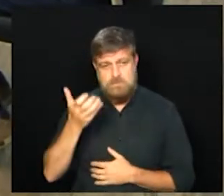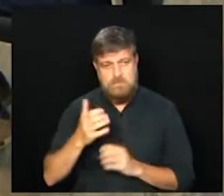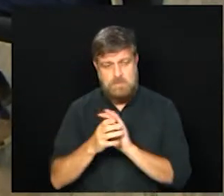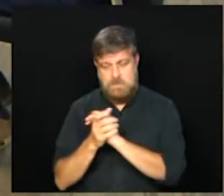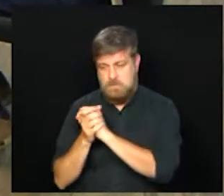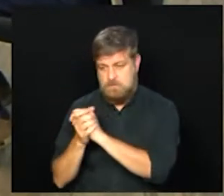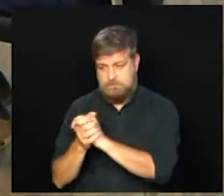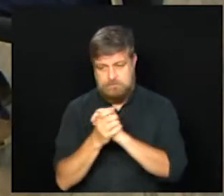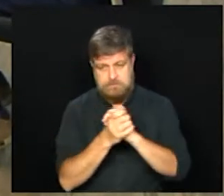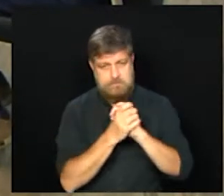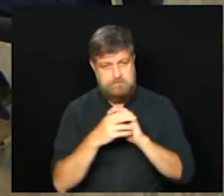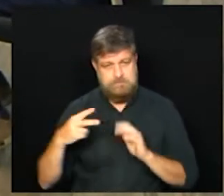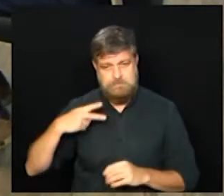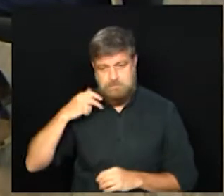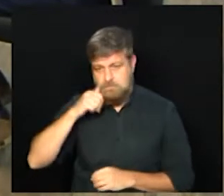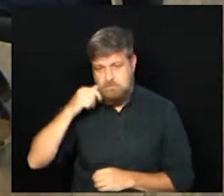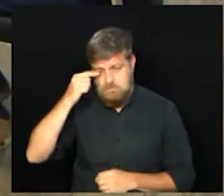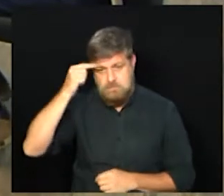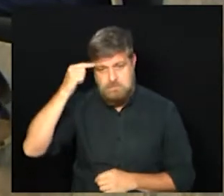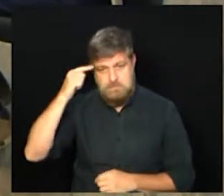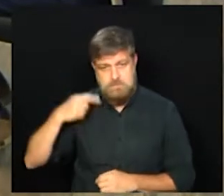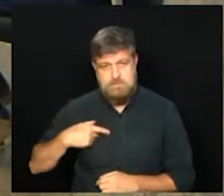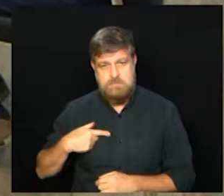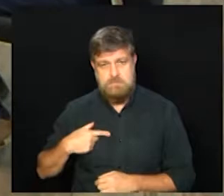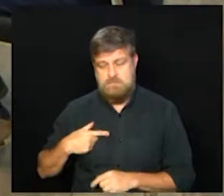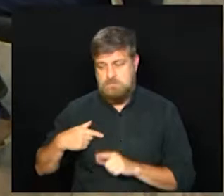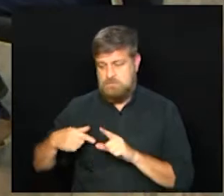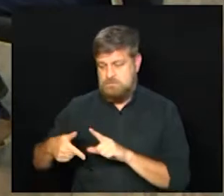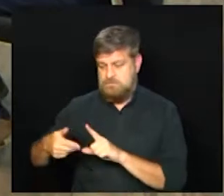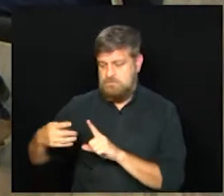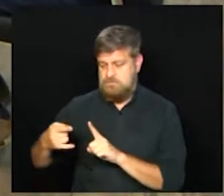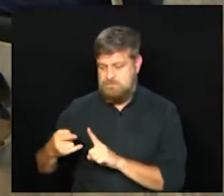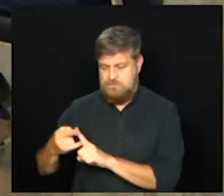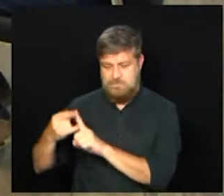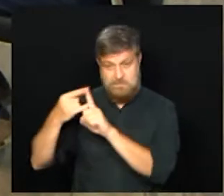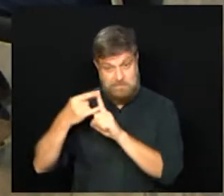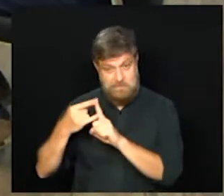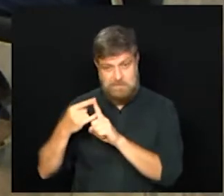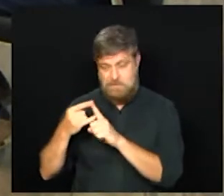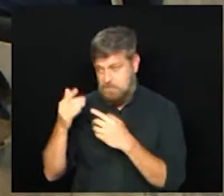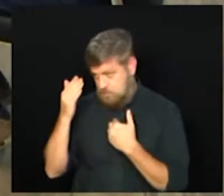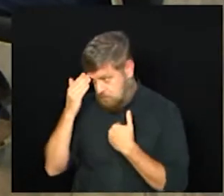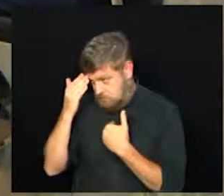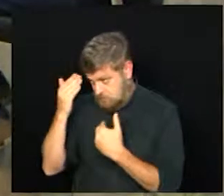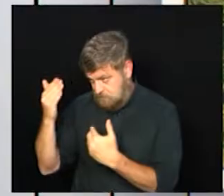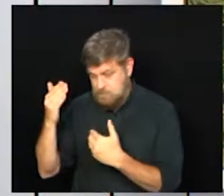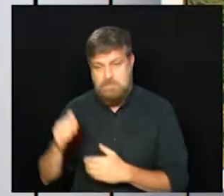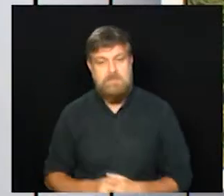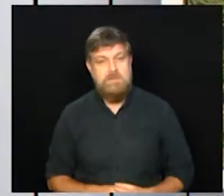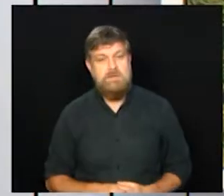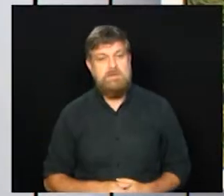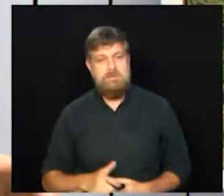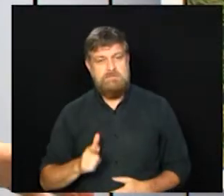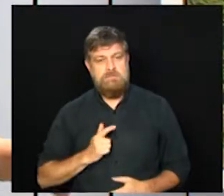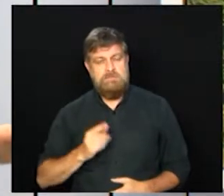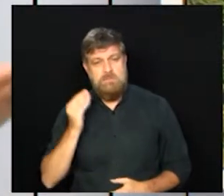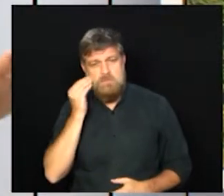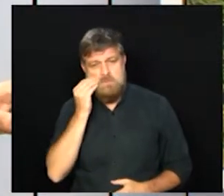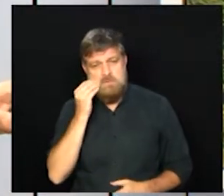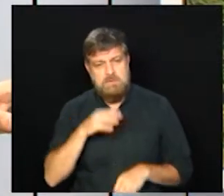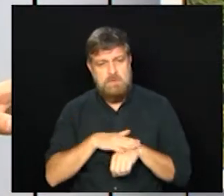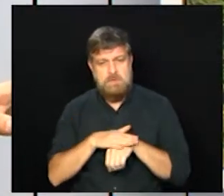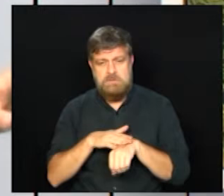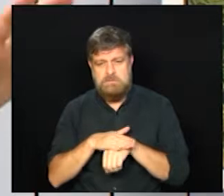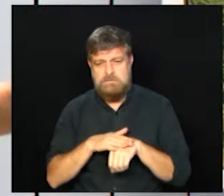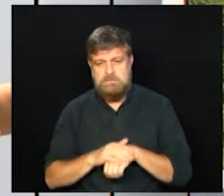cumprimentar a Paola, Fábia, Carla, agradecer pela oportunidade dessa conversa. Com certeza, assim, a Lei